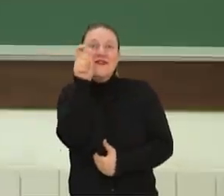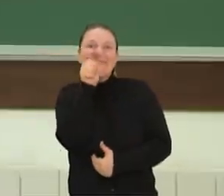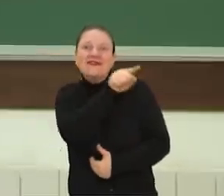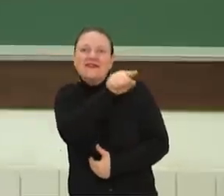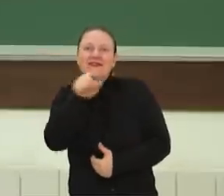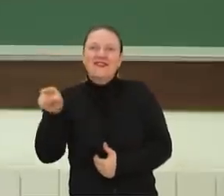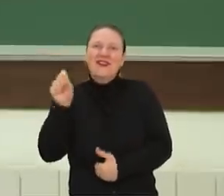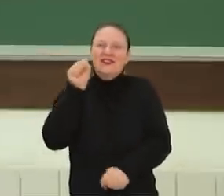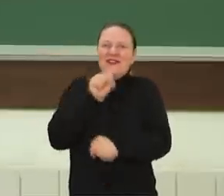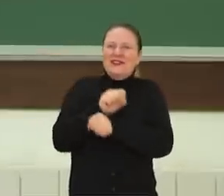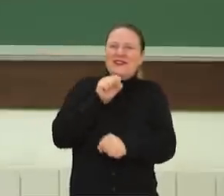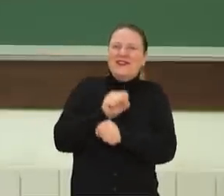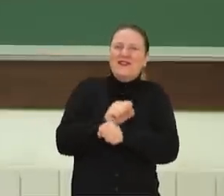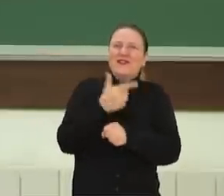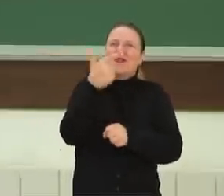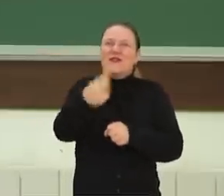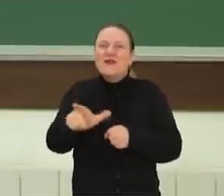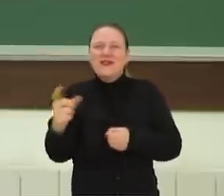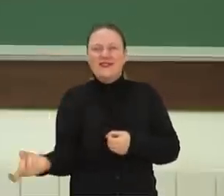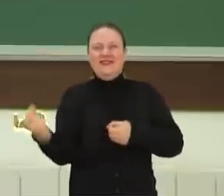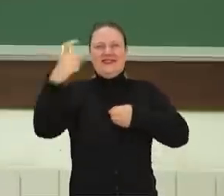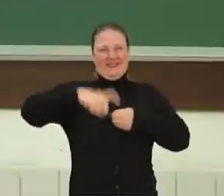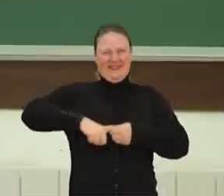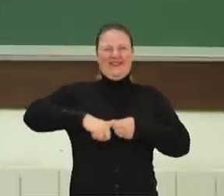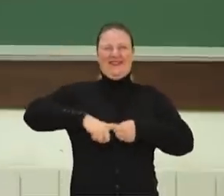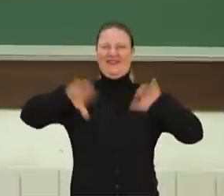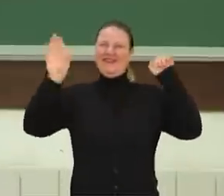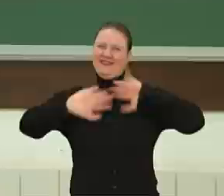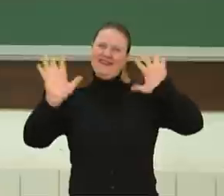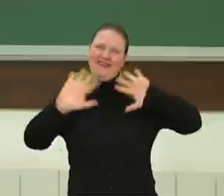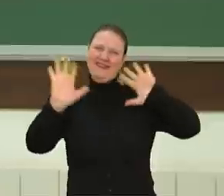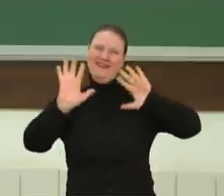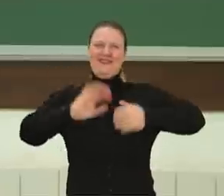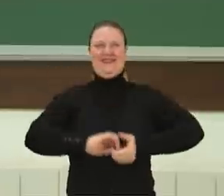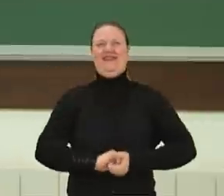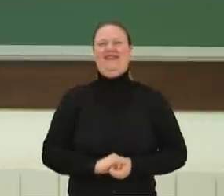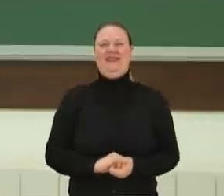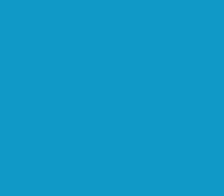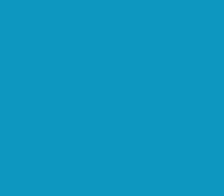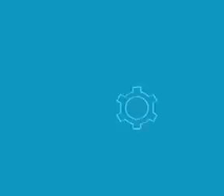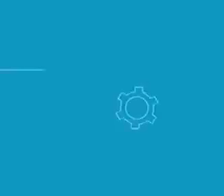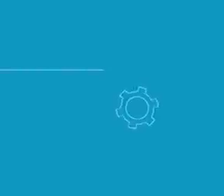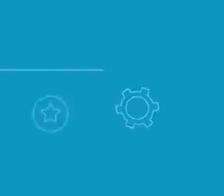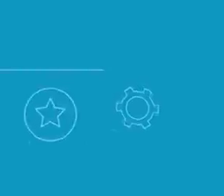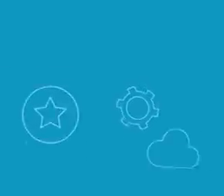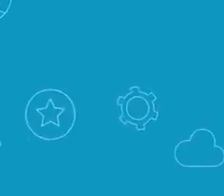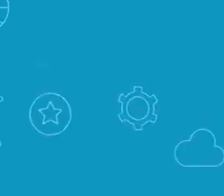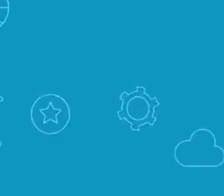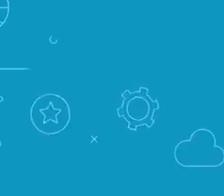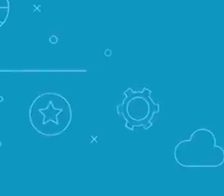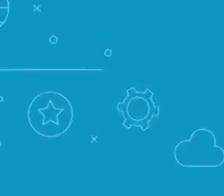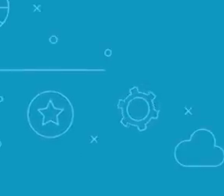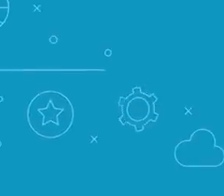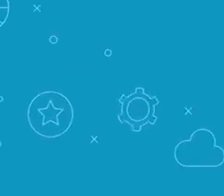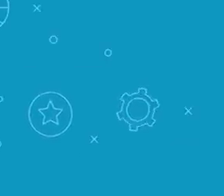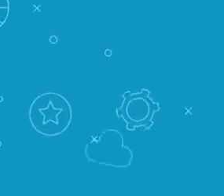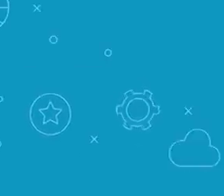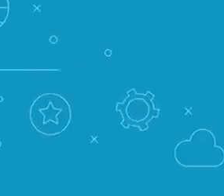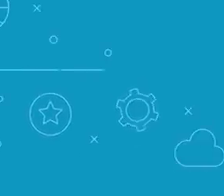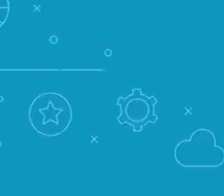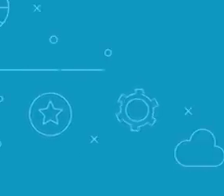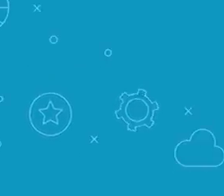te espero aqui comigo na nossa próxima aula.